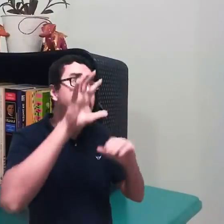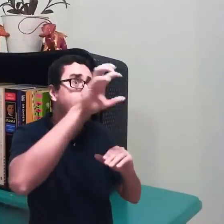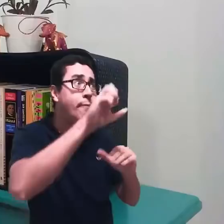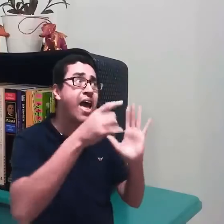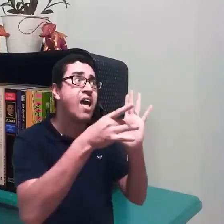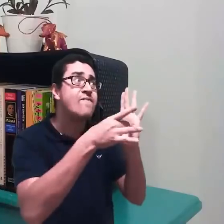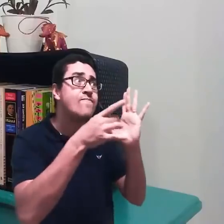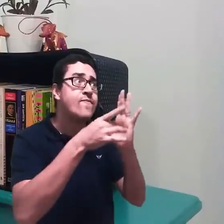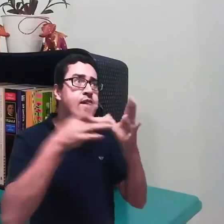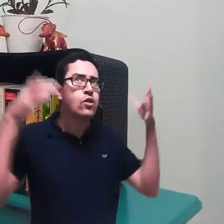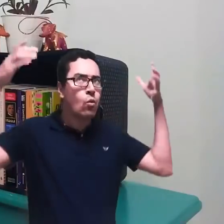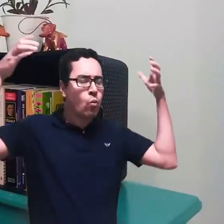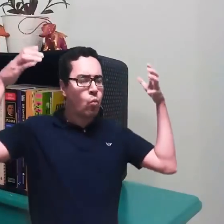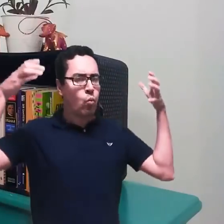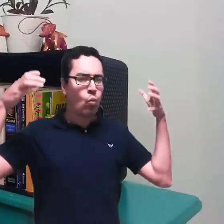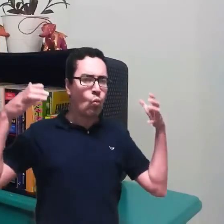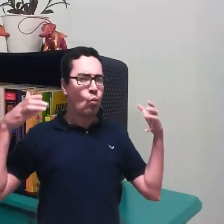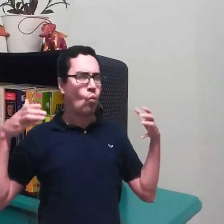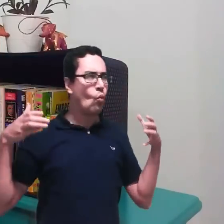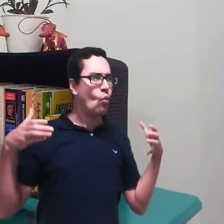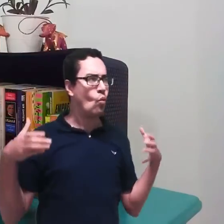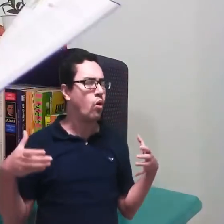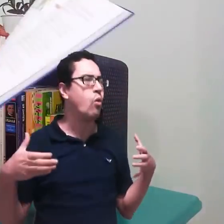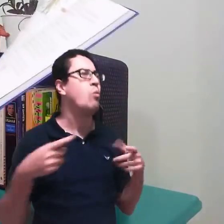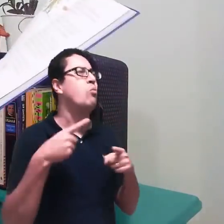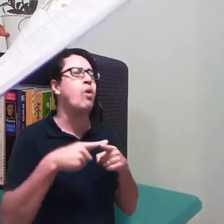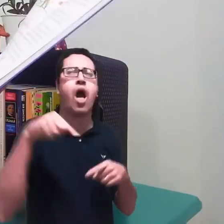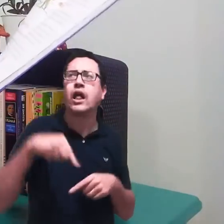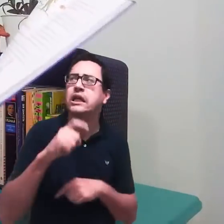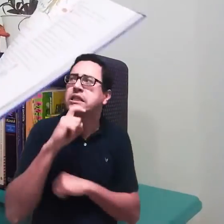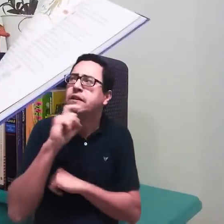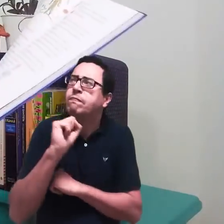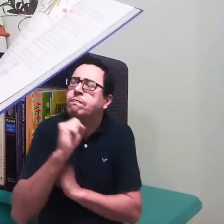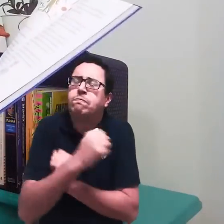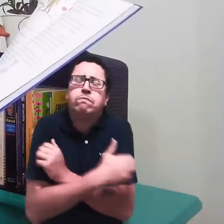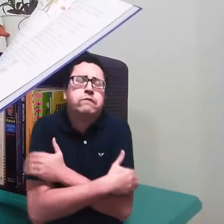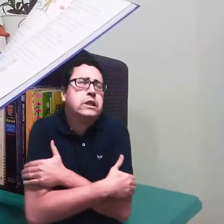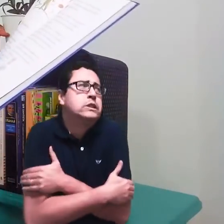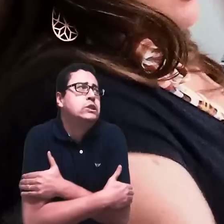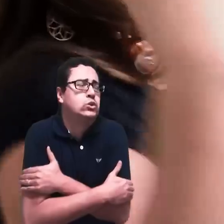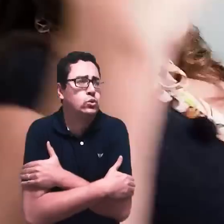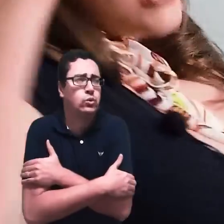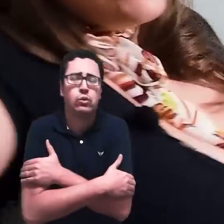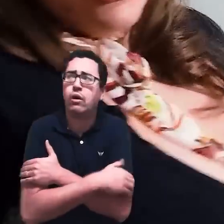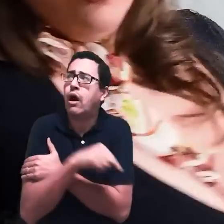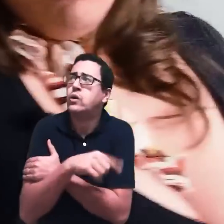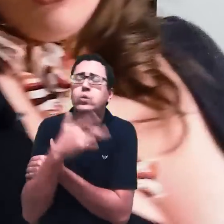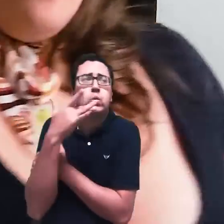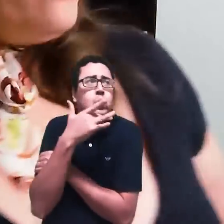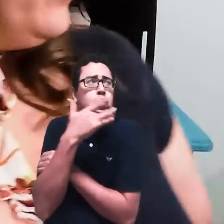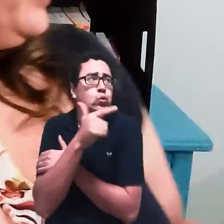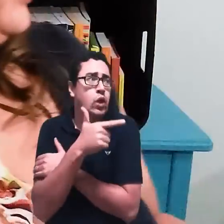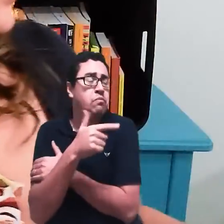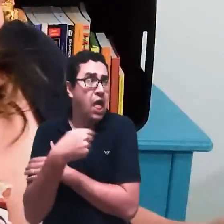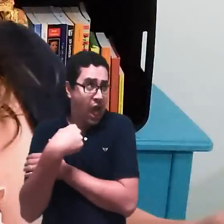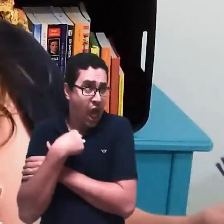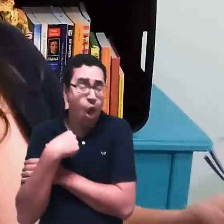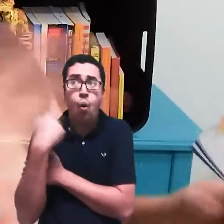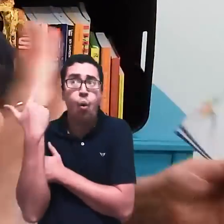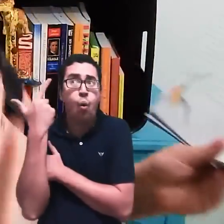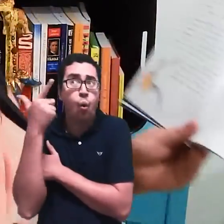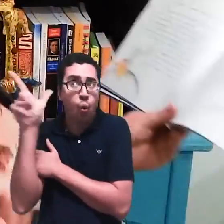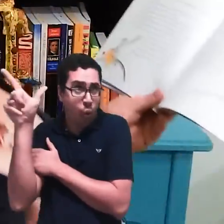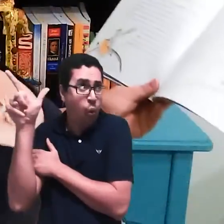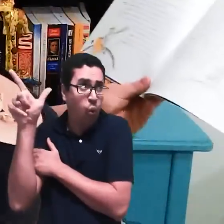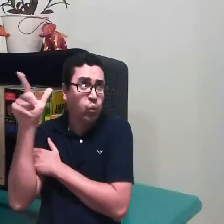porque faz muito frio em seu planeta. Não é nada confortável. Lá de onde eu vim.